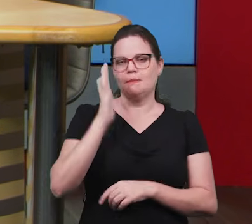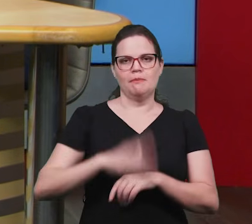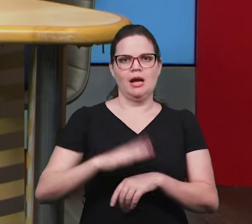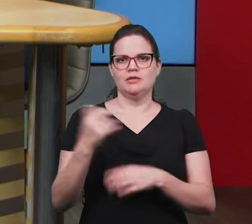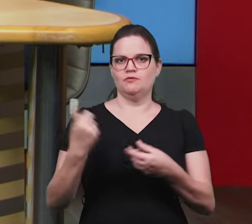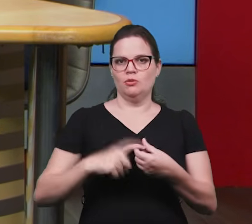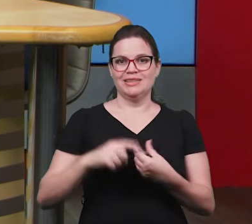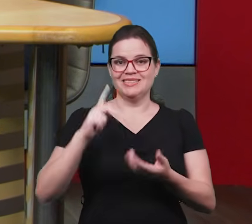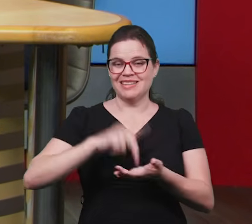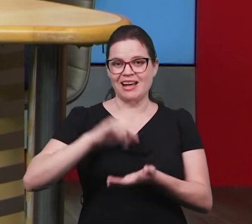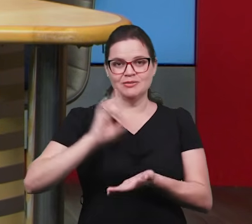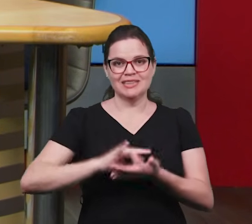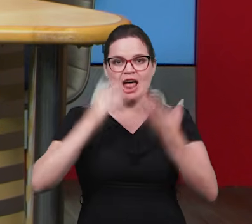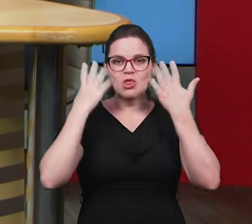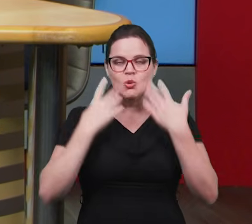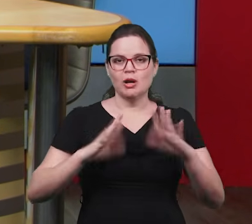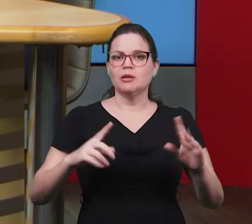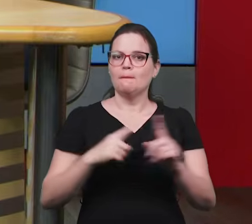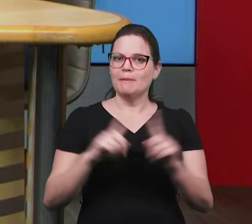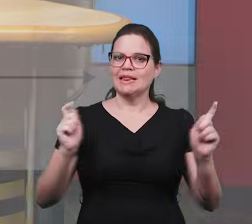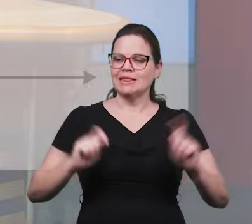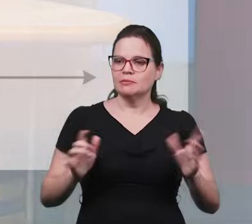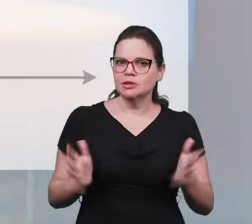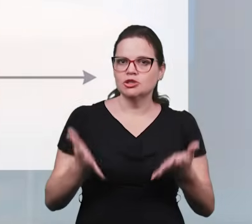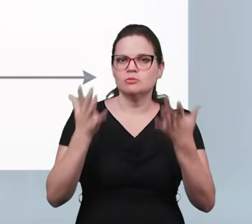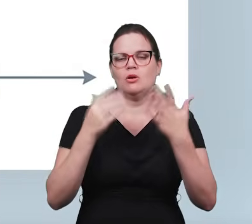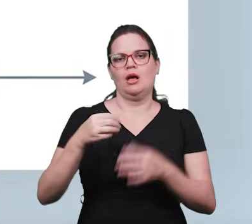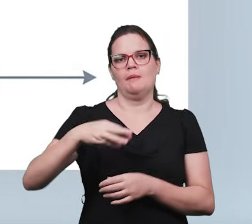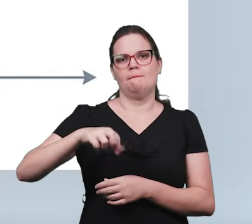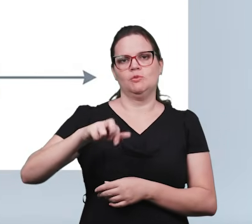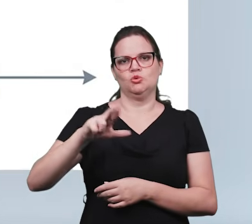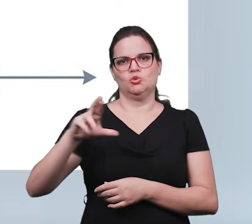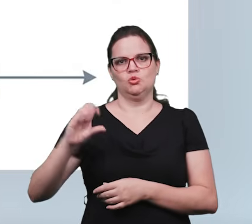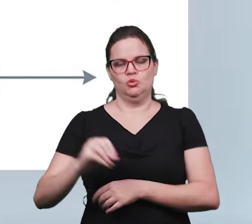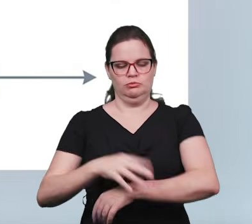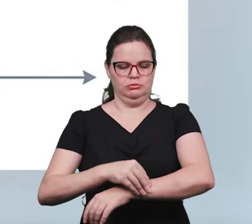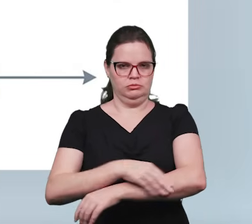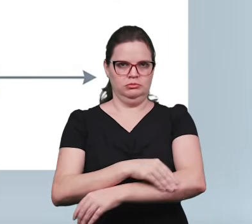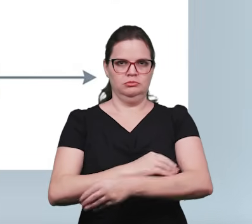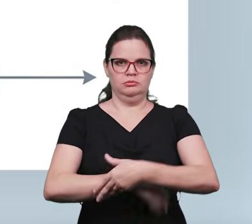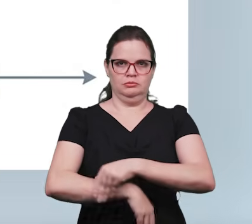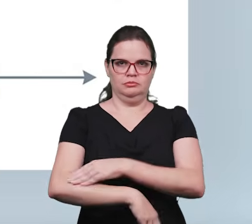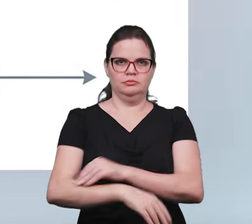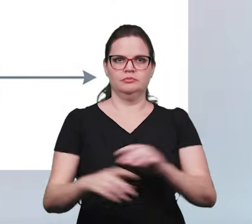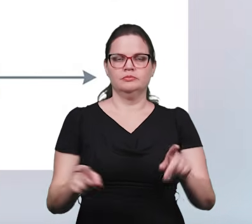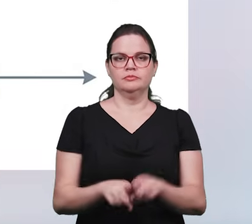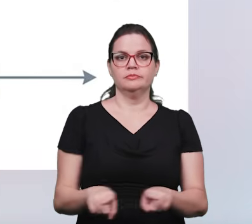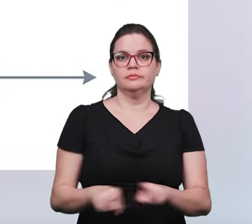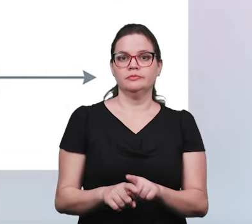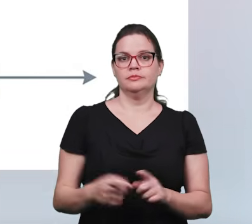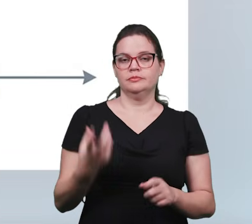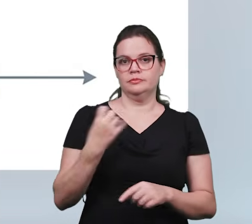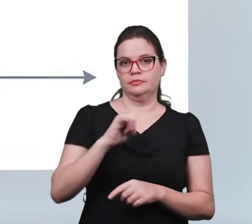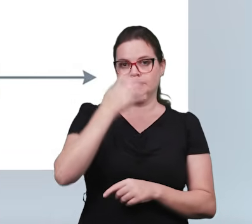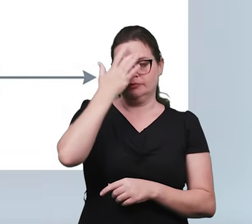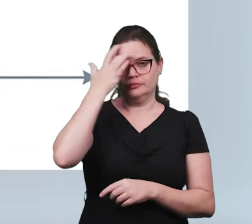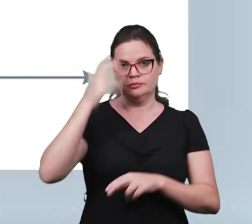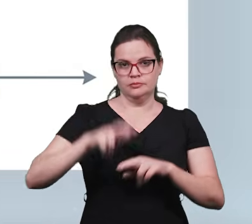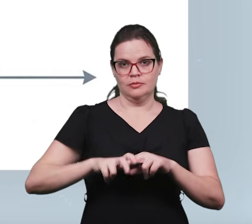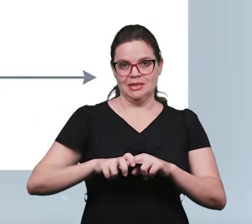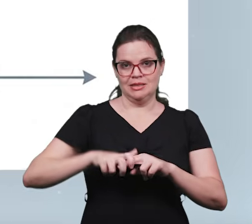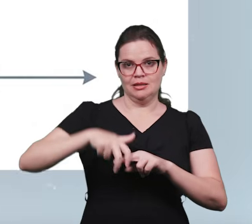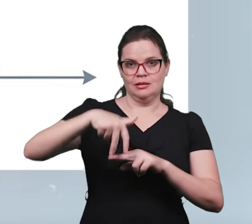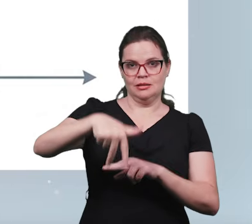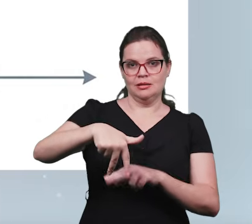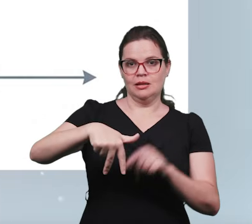isso é importante. A verticalização também de pacientes, isso aqui é o que nós falamos da pessoa levantar, é um impacto médio